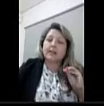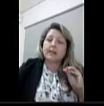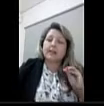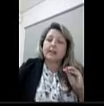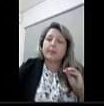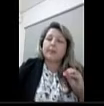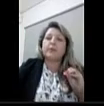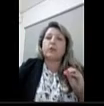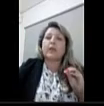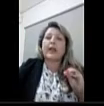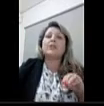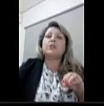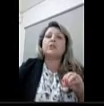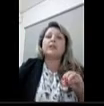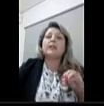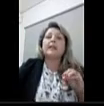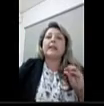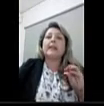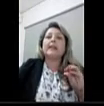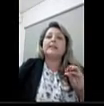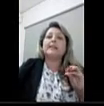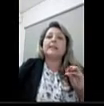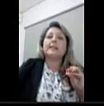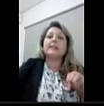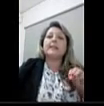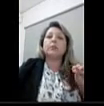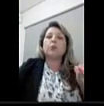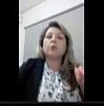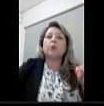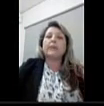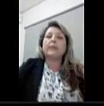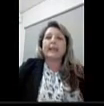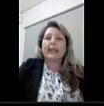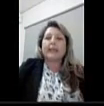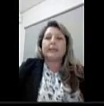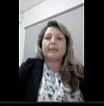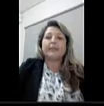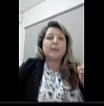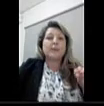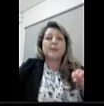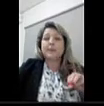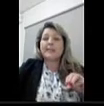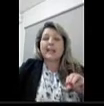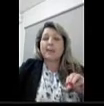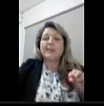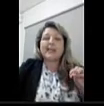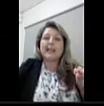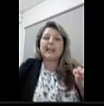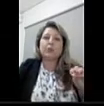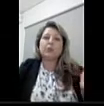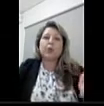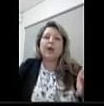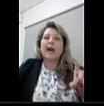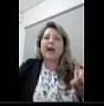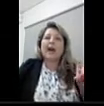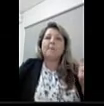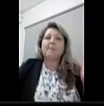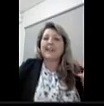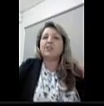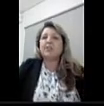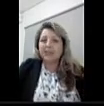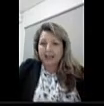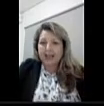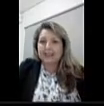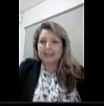o professor acha que essa criança anotou toda a tarefa, mas, por exemplo, se ela anotou a